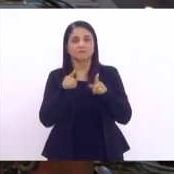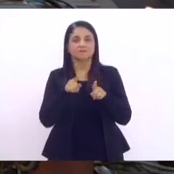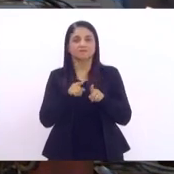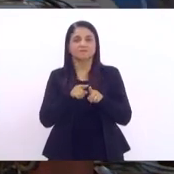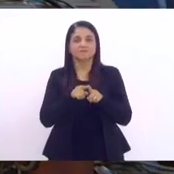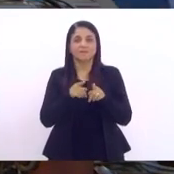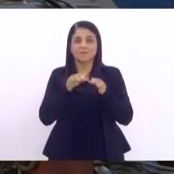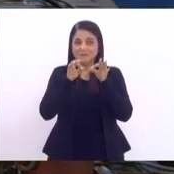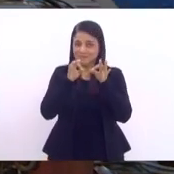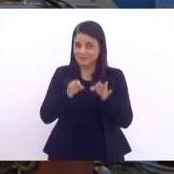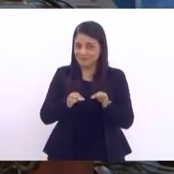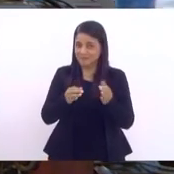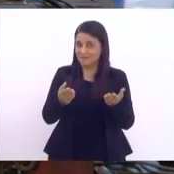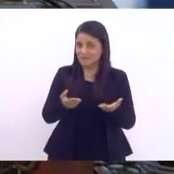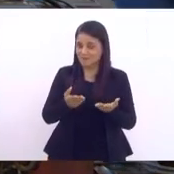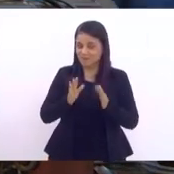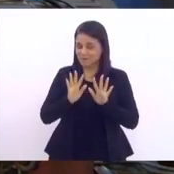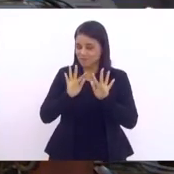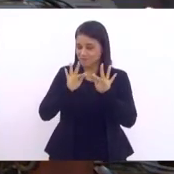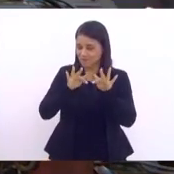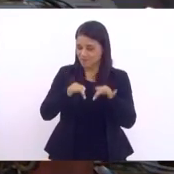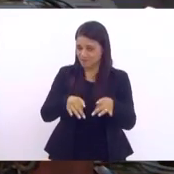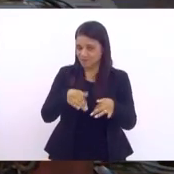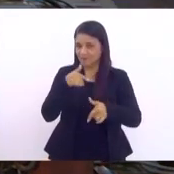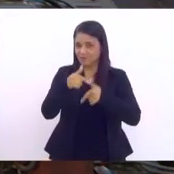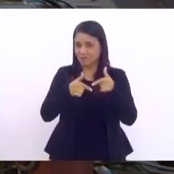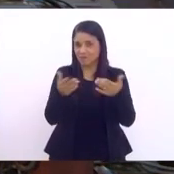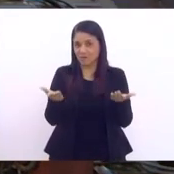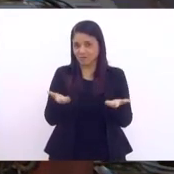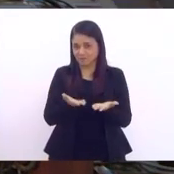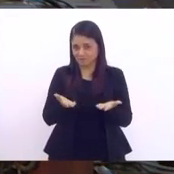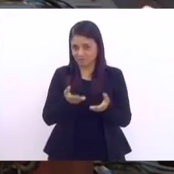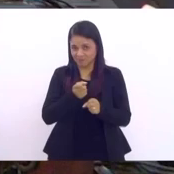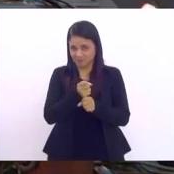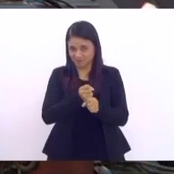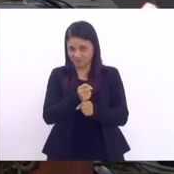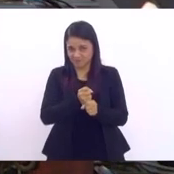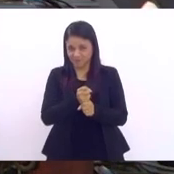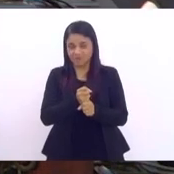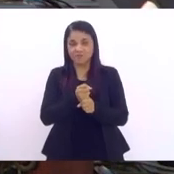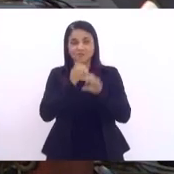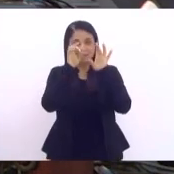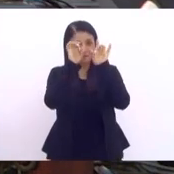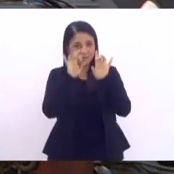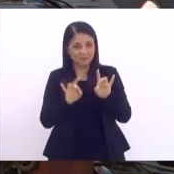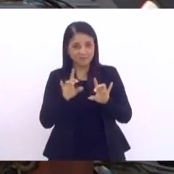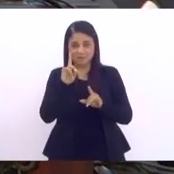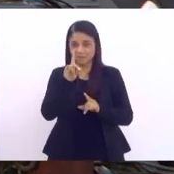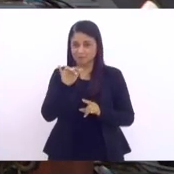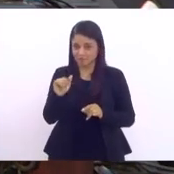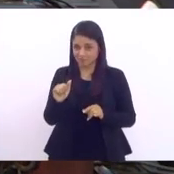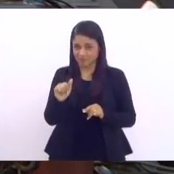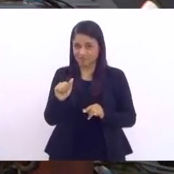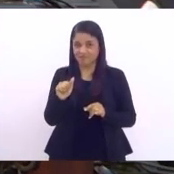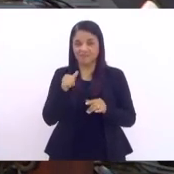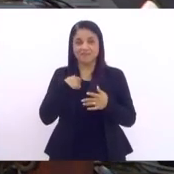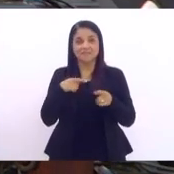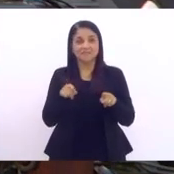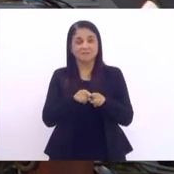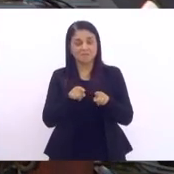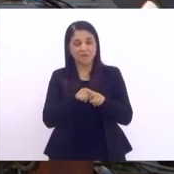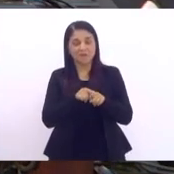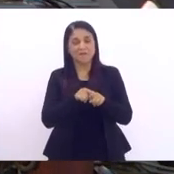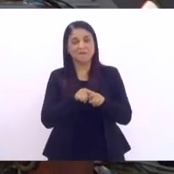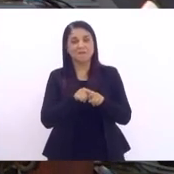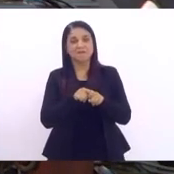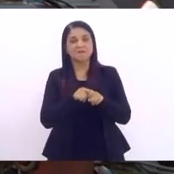trabalhos desse ano, vai ser um dia muito especial para nós, emblemático por a gente estar podendo utilizar novamente